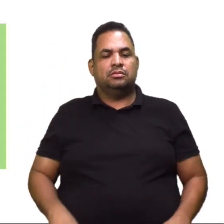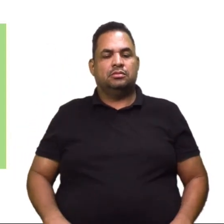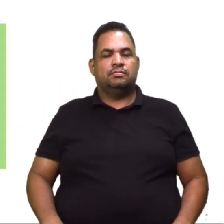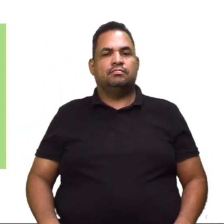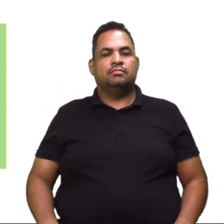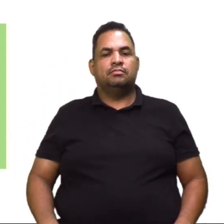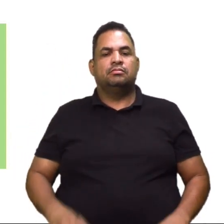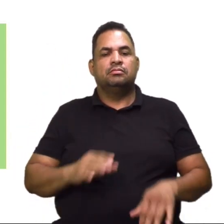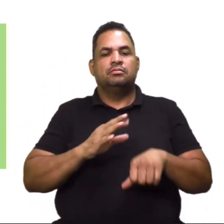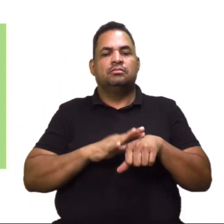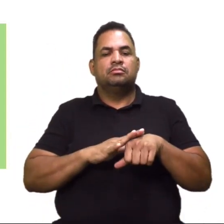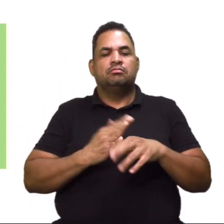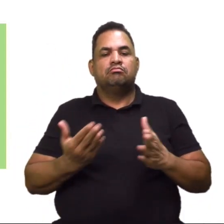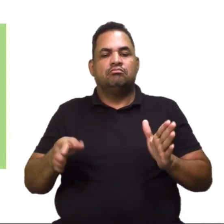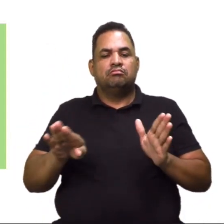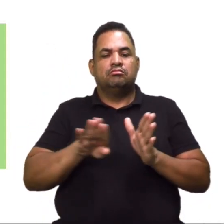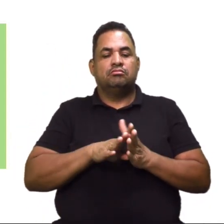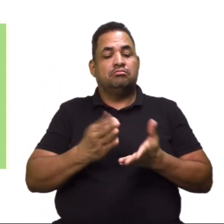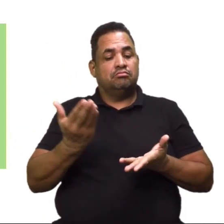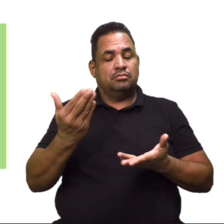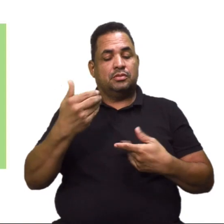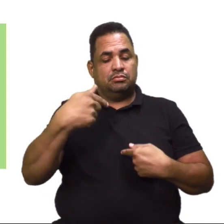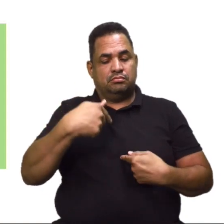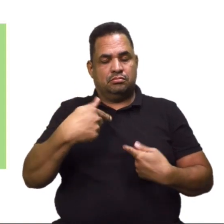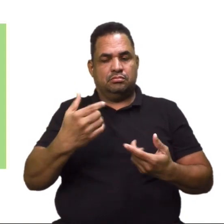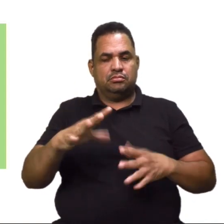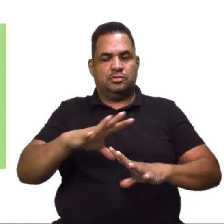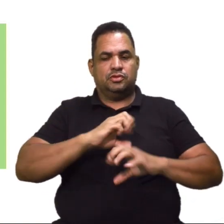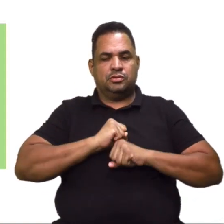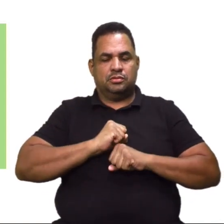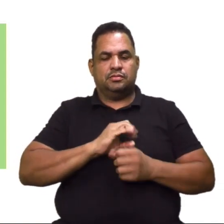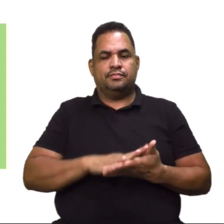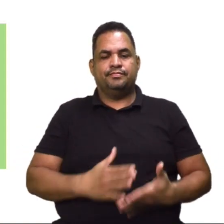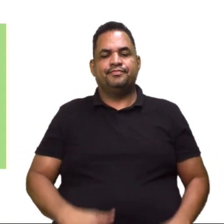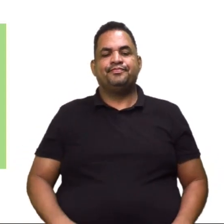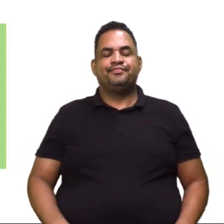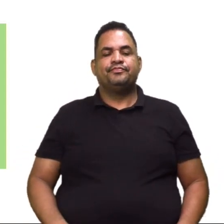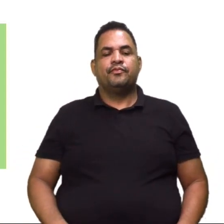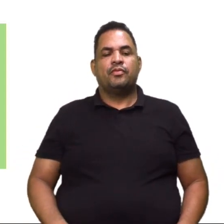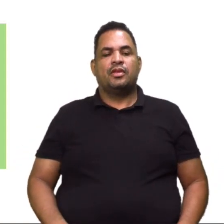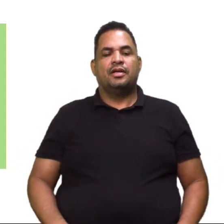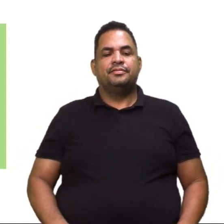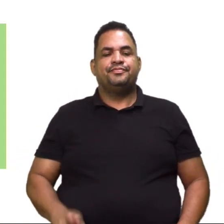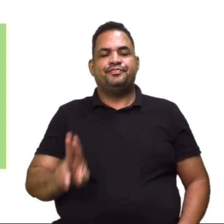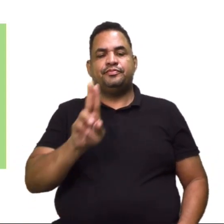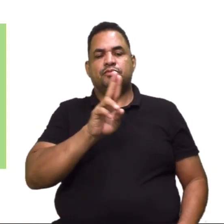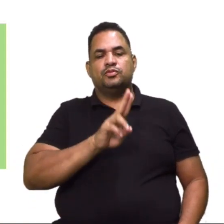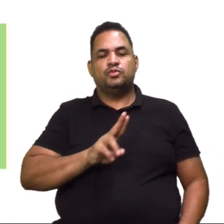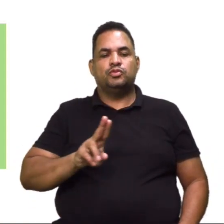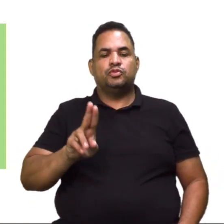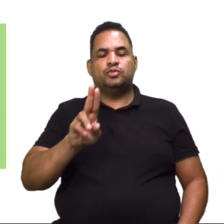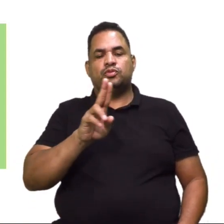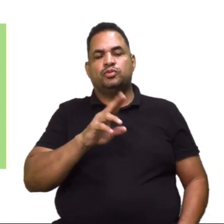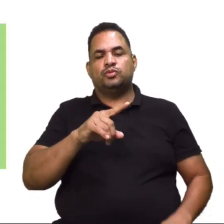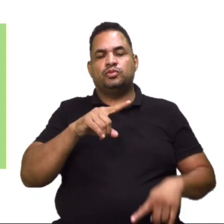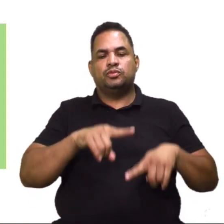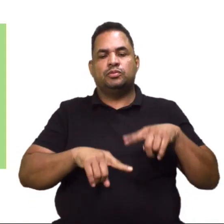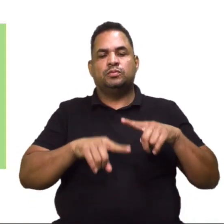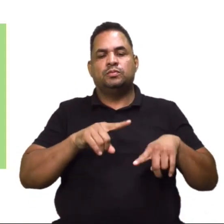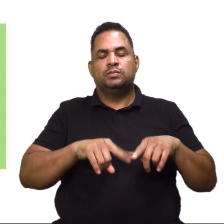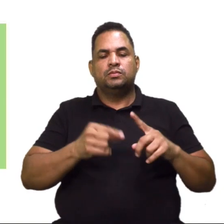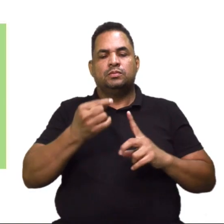essa doença chegar até você, tá? Aí, olha só que a gente chama atenção aqui, que o uso de preservativos, a gente viu ali,